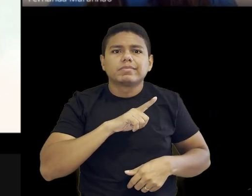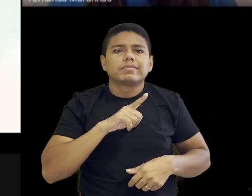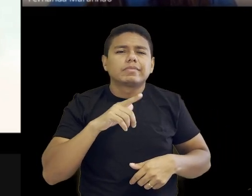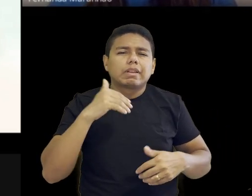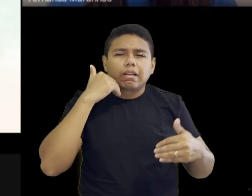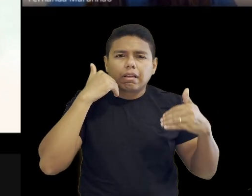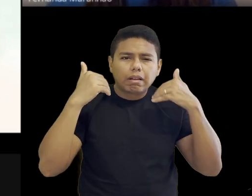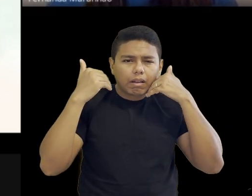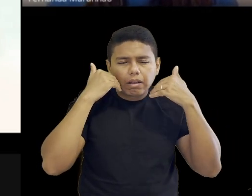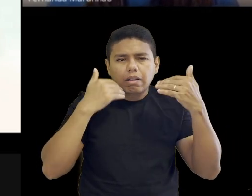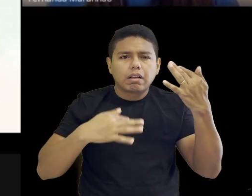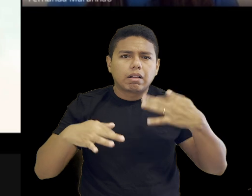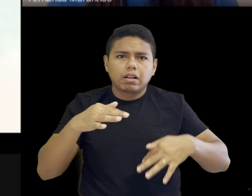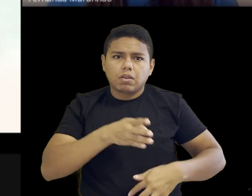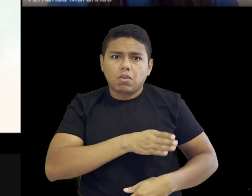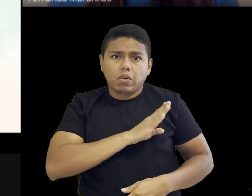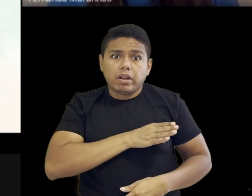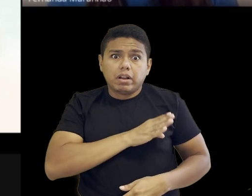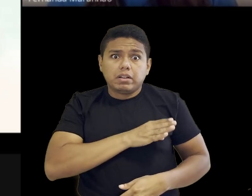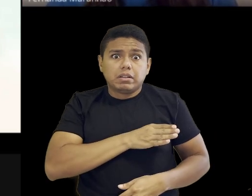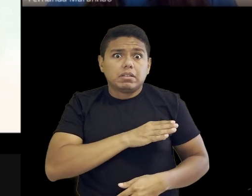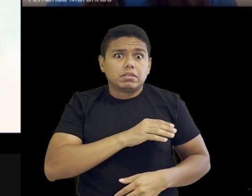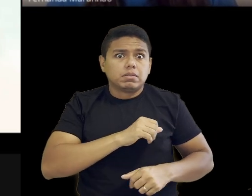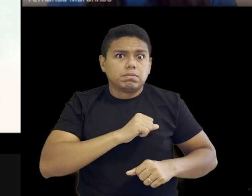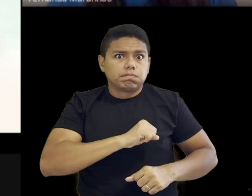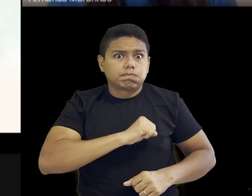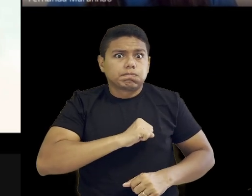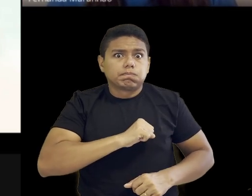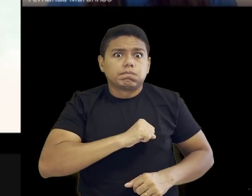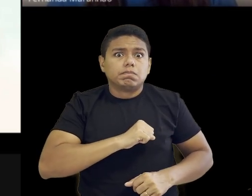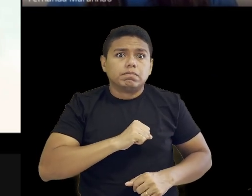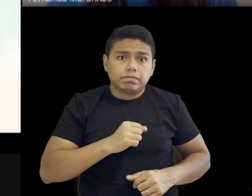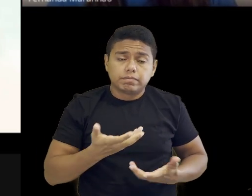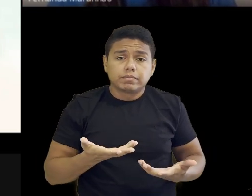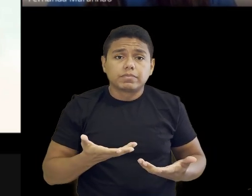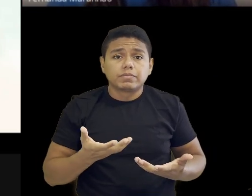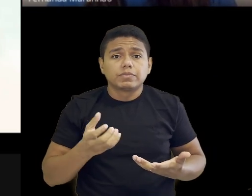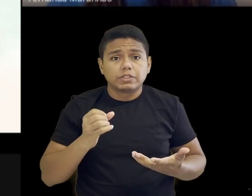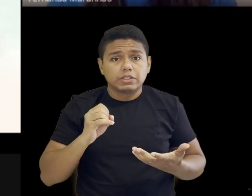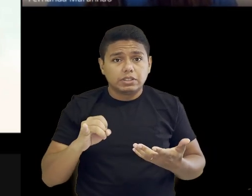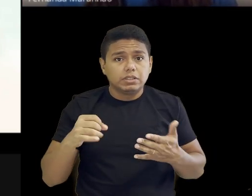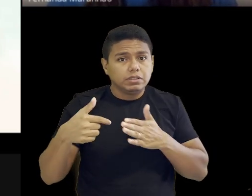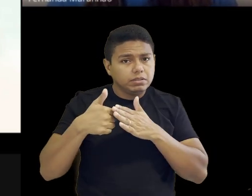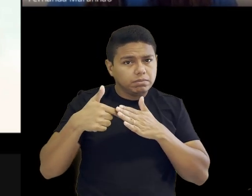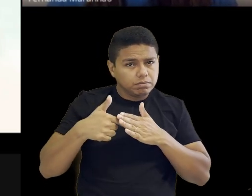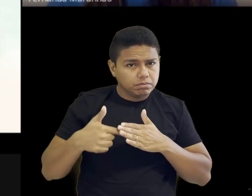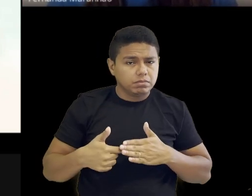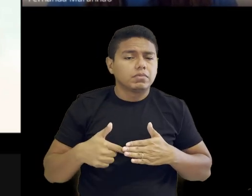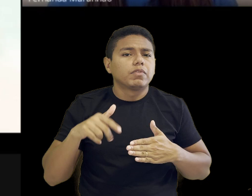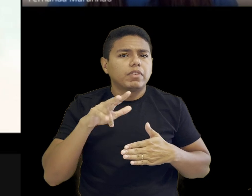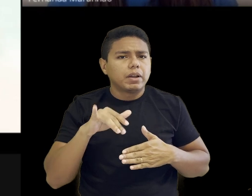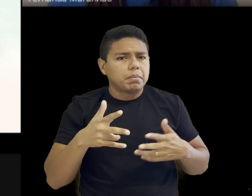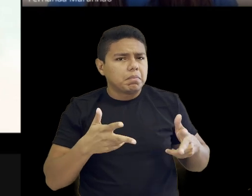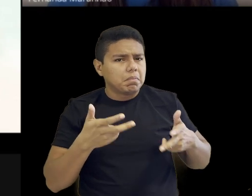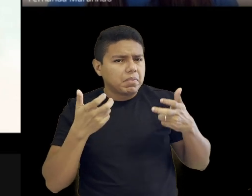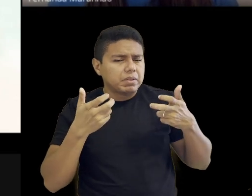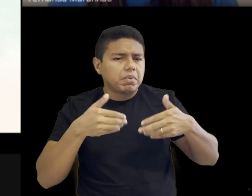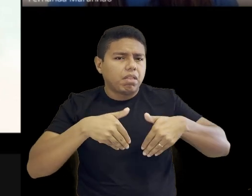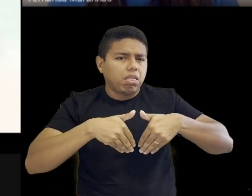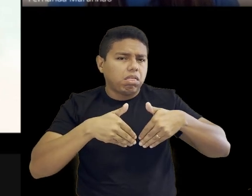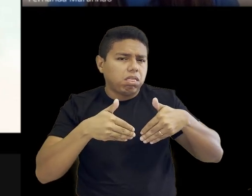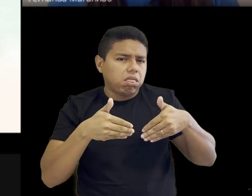ter sinais de sepse, febre, taquicardia associados. Quando é feito o toque vaginal, usualmente esse colo